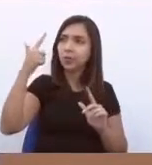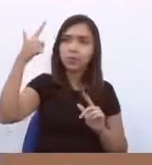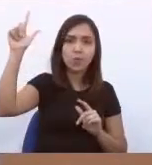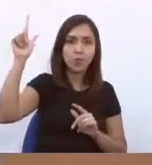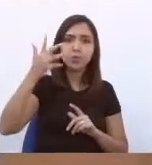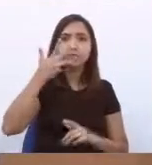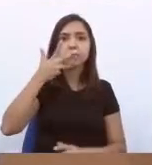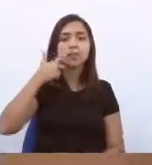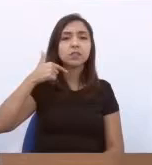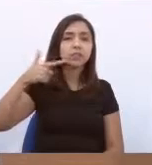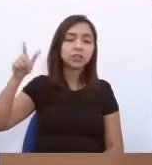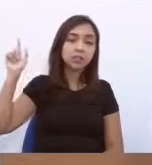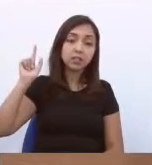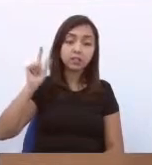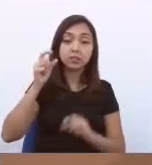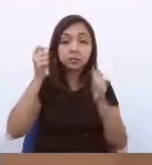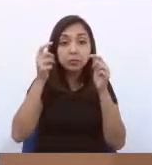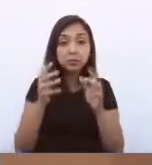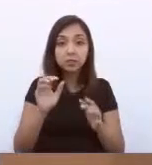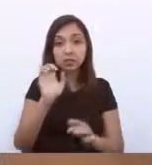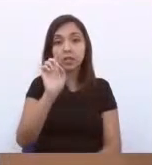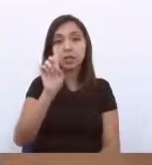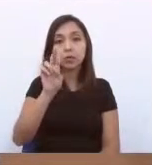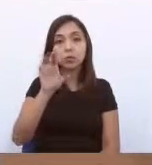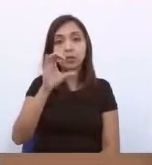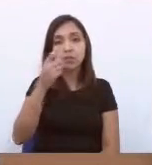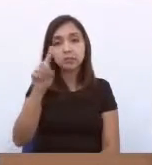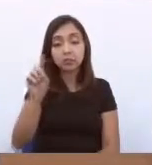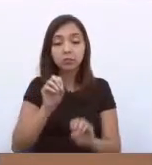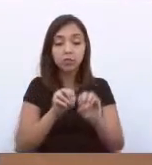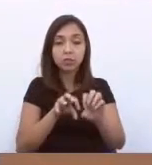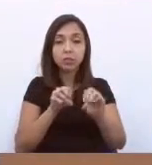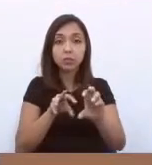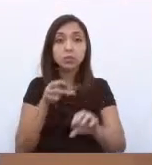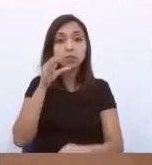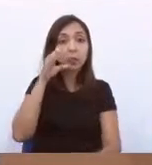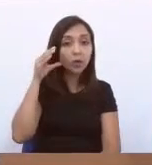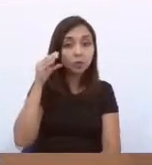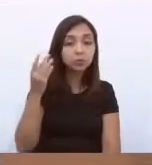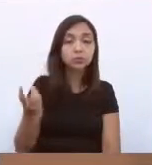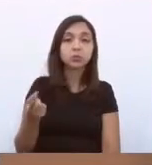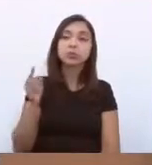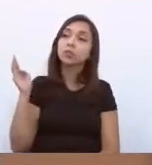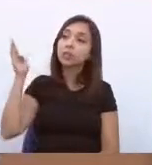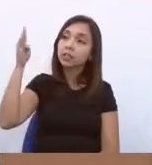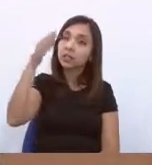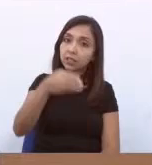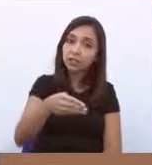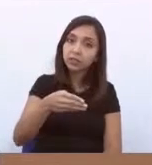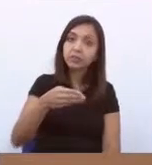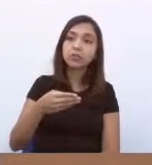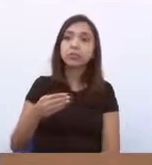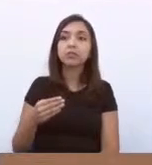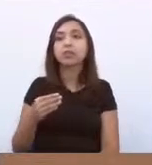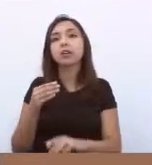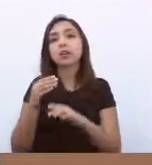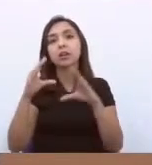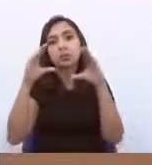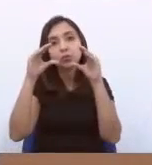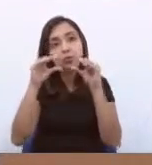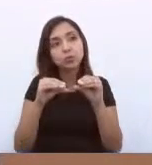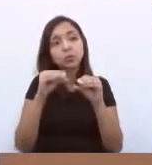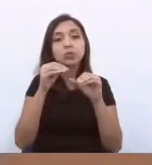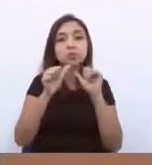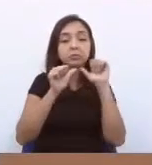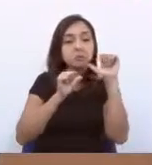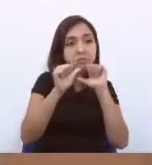as crianças. Quando a gente fala educação, nós estamos falando educação do adulto, aquele que vai na Paulo Fassini beber à noite e sai por